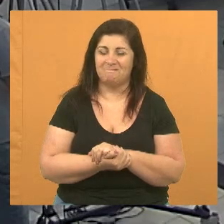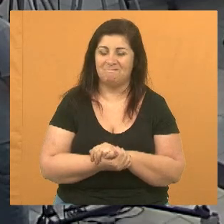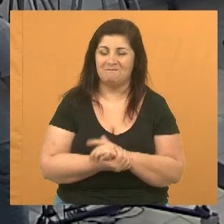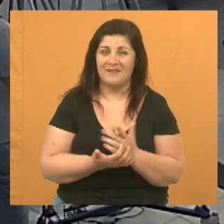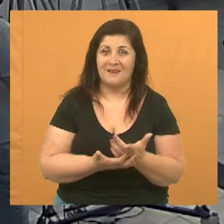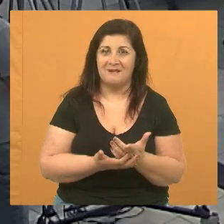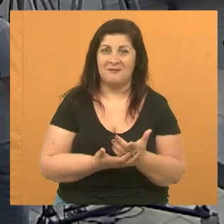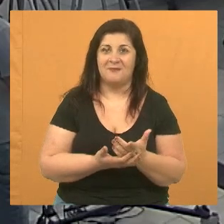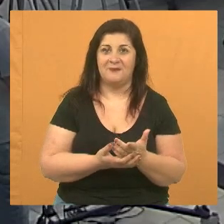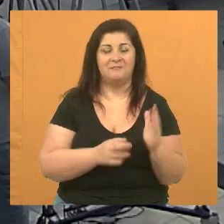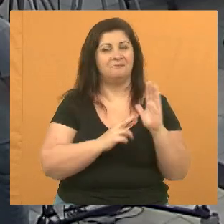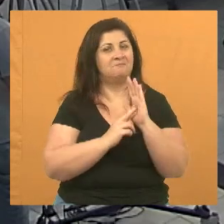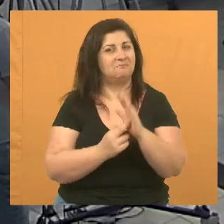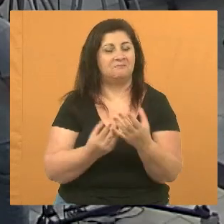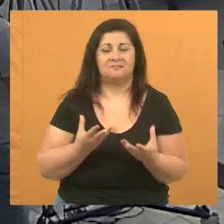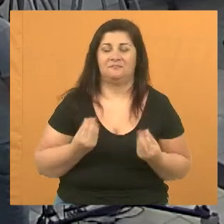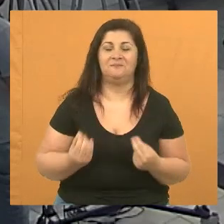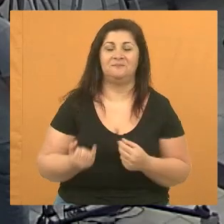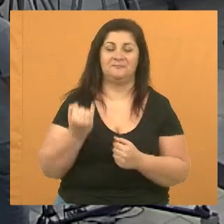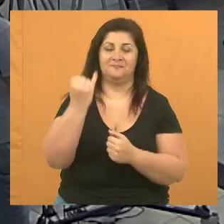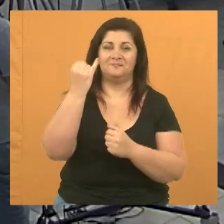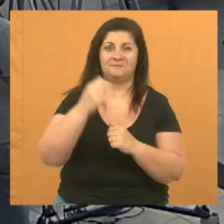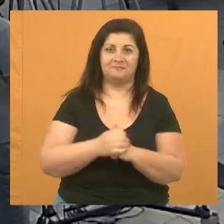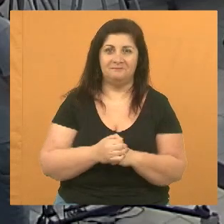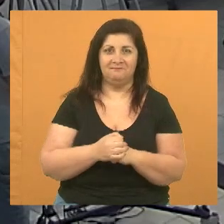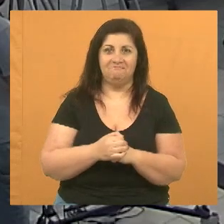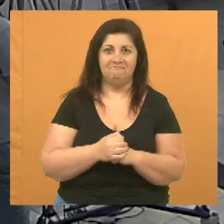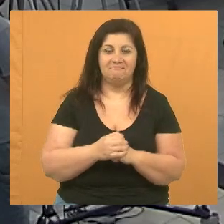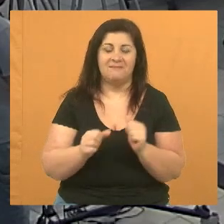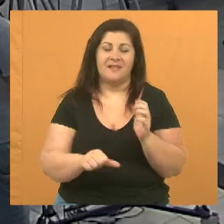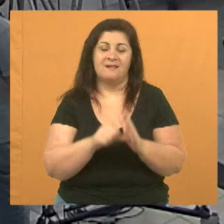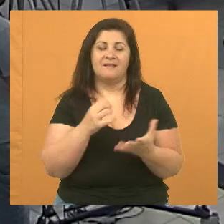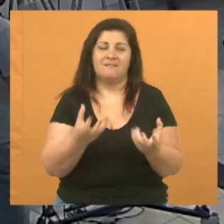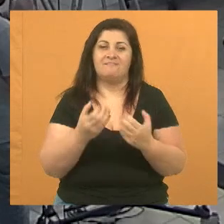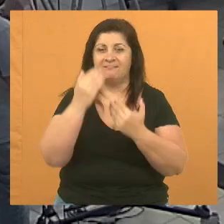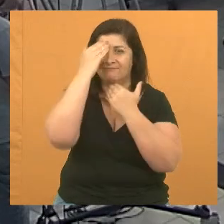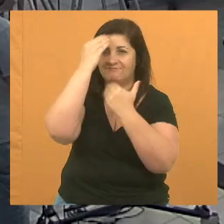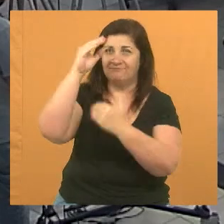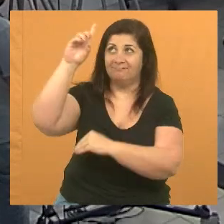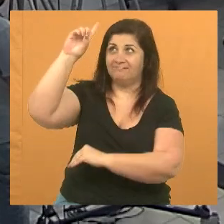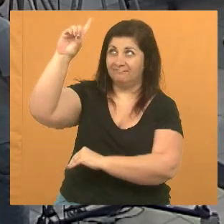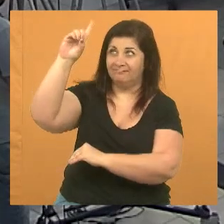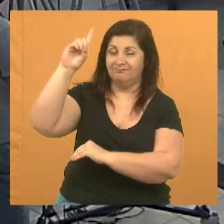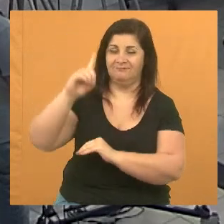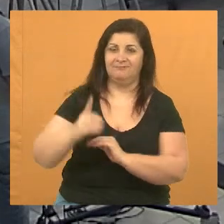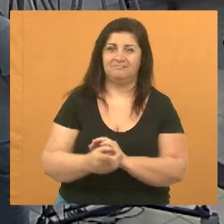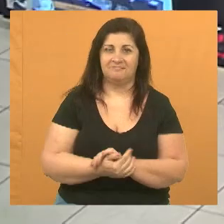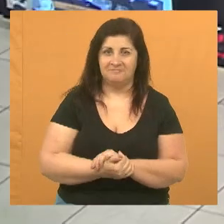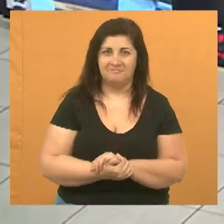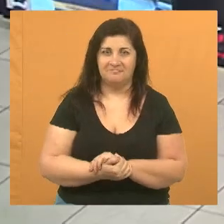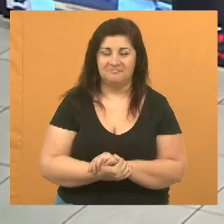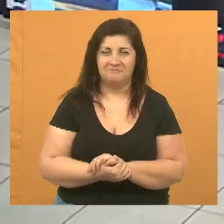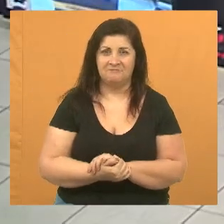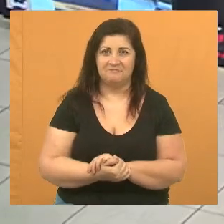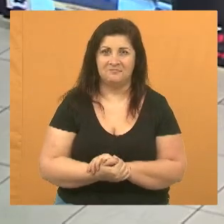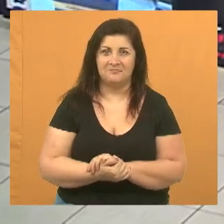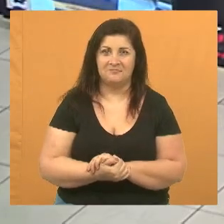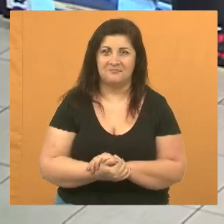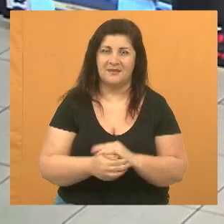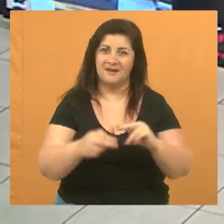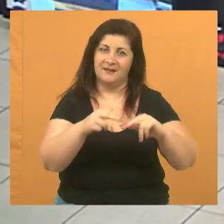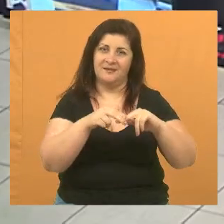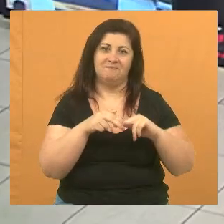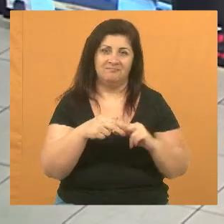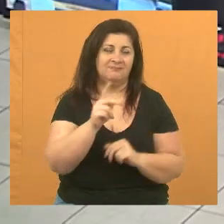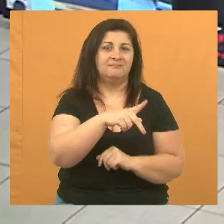É uma representação muito importante. Primeiramente, eu gostaria de agradecer a Deus pela